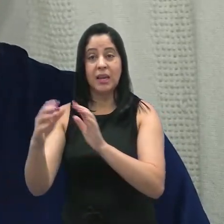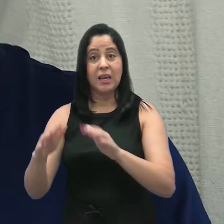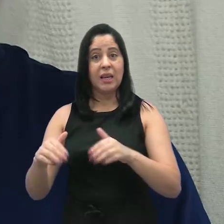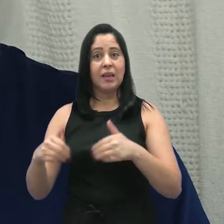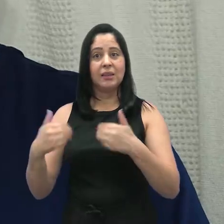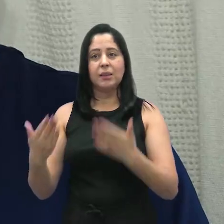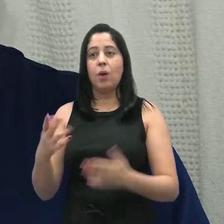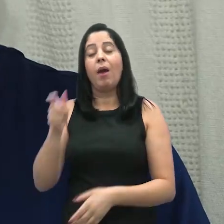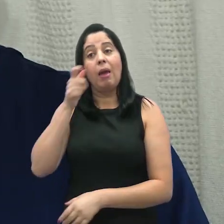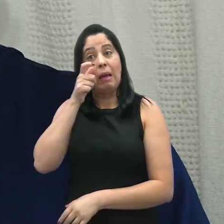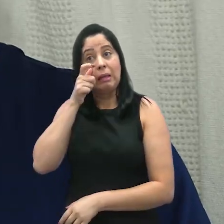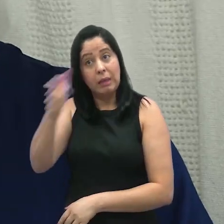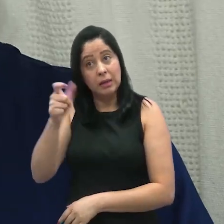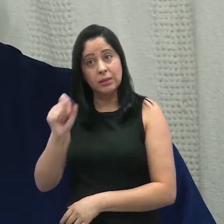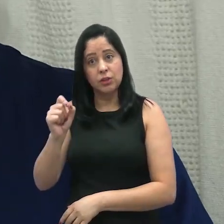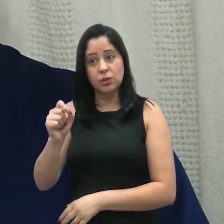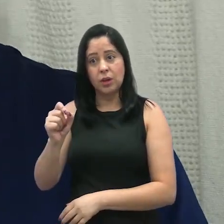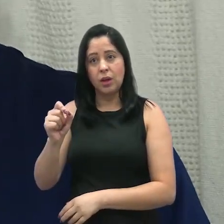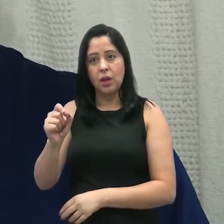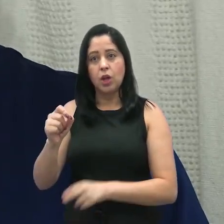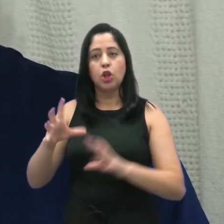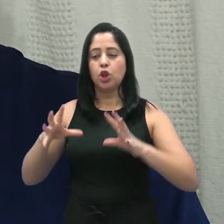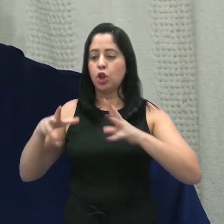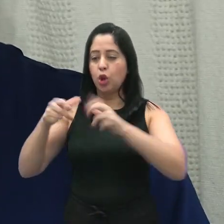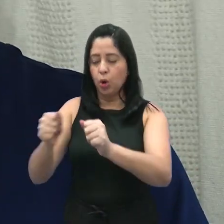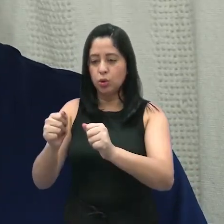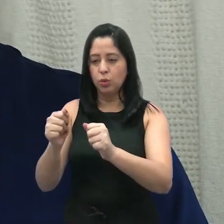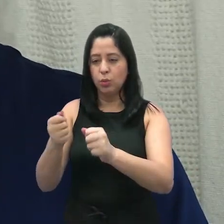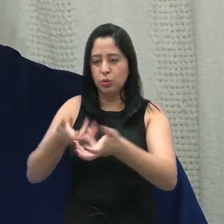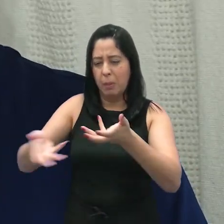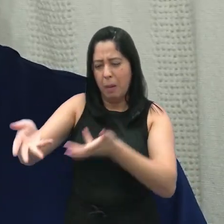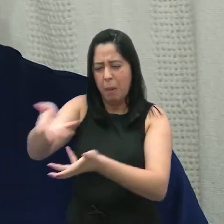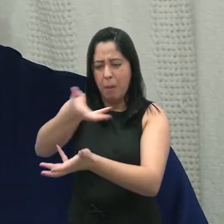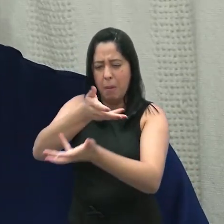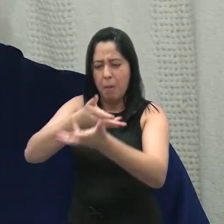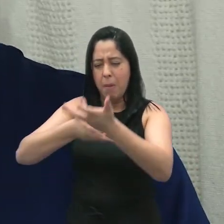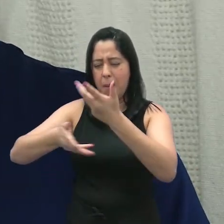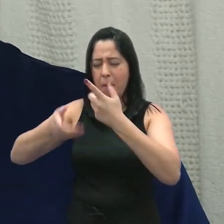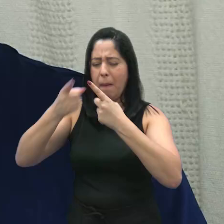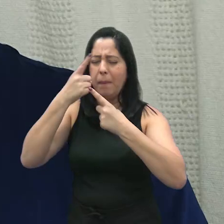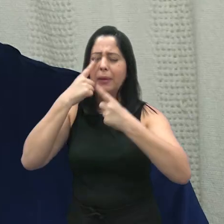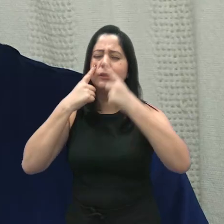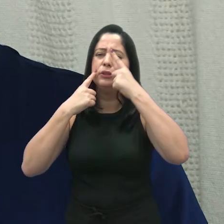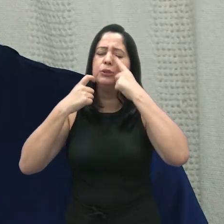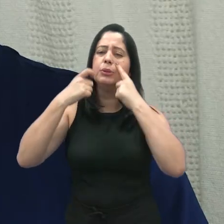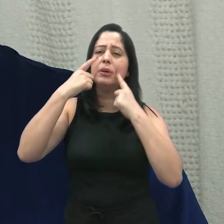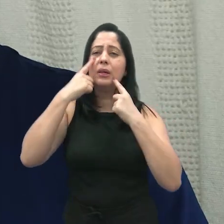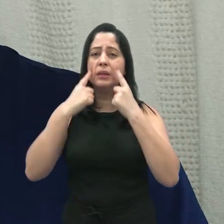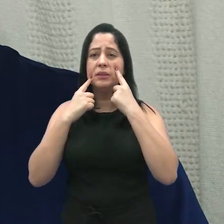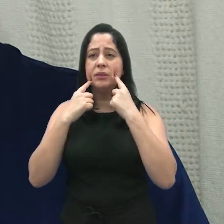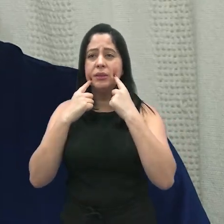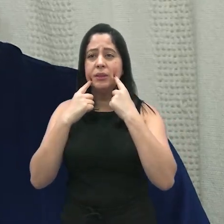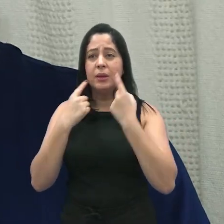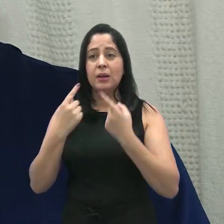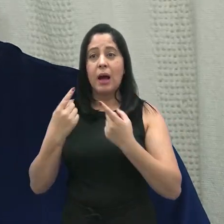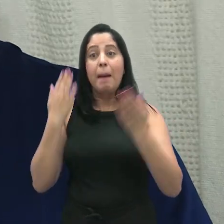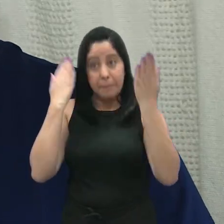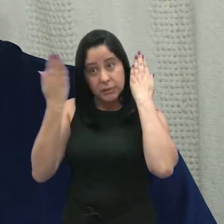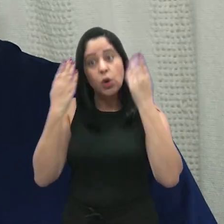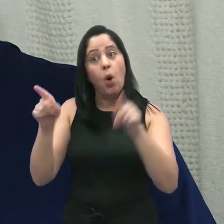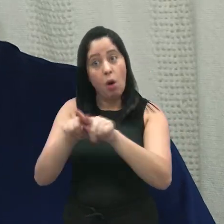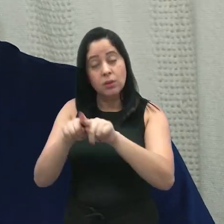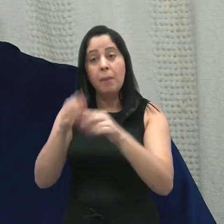rodada, é muito interessante que todo mundo está chorando. Às vezes até a psicóloga. porque a gente é humano, entendeu? E